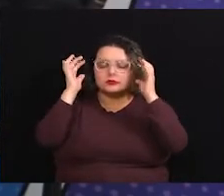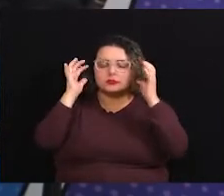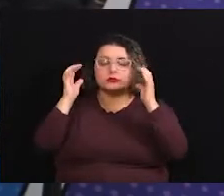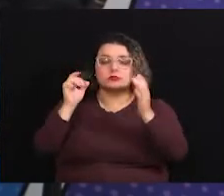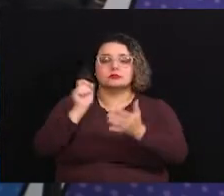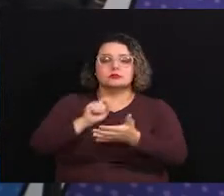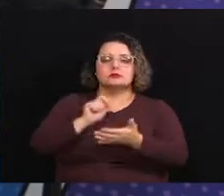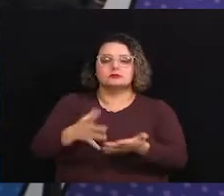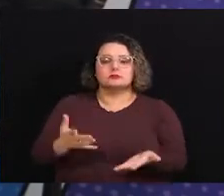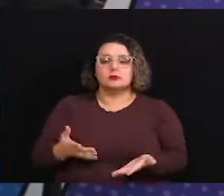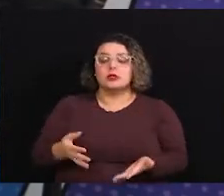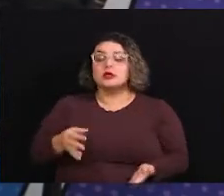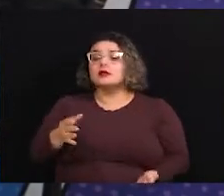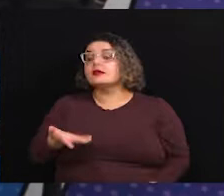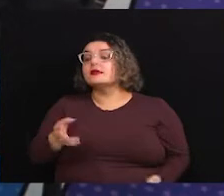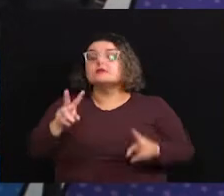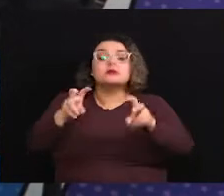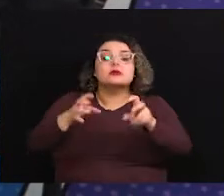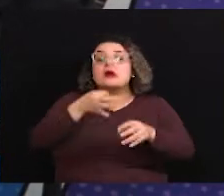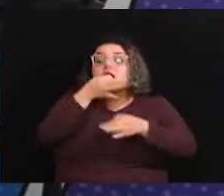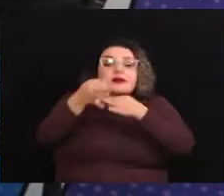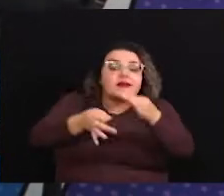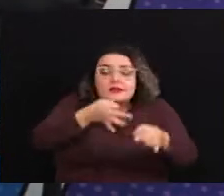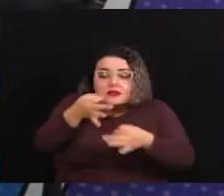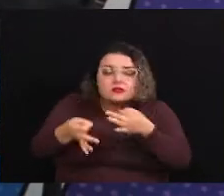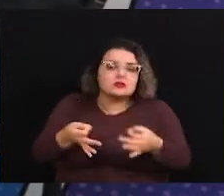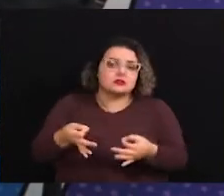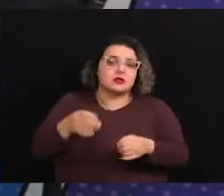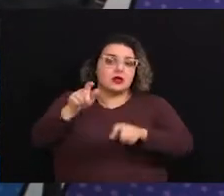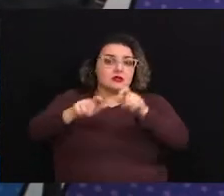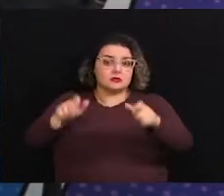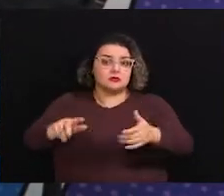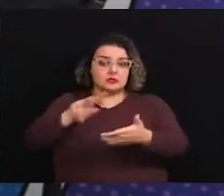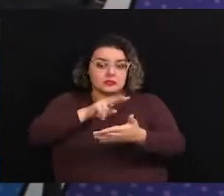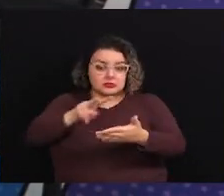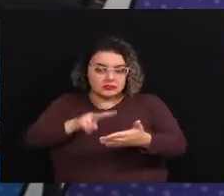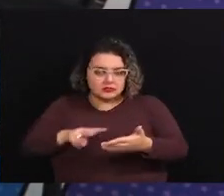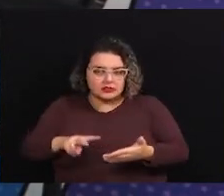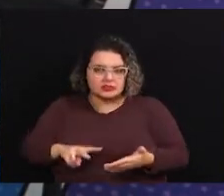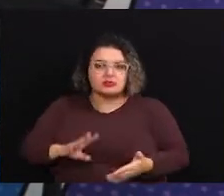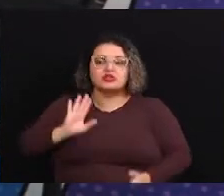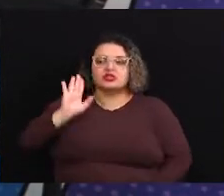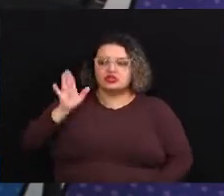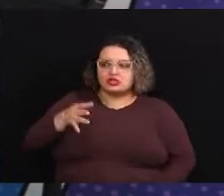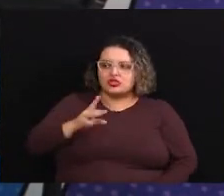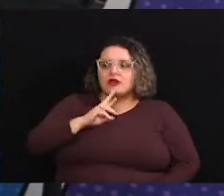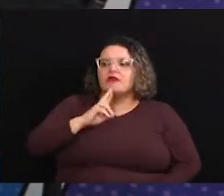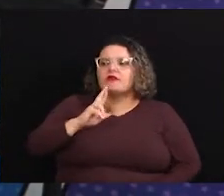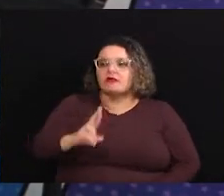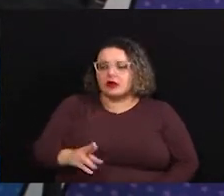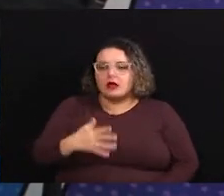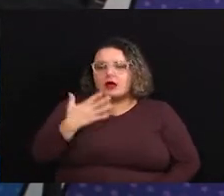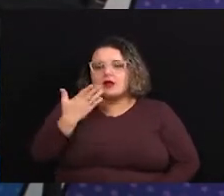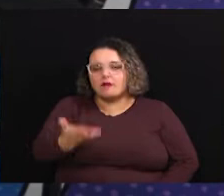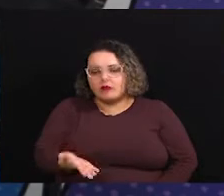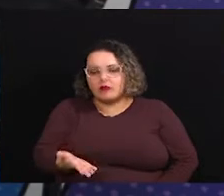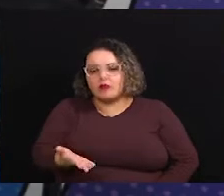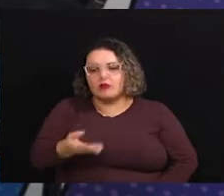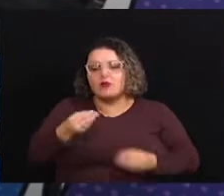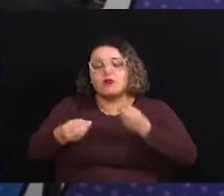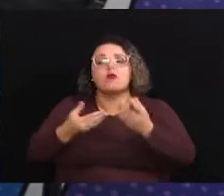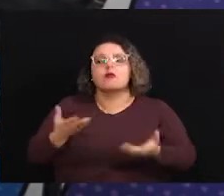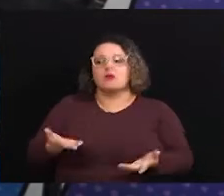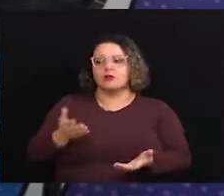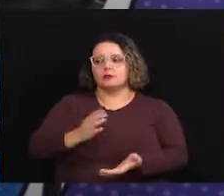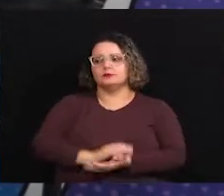escrevi. Críticas, né? Como é que tá aí, pessoal que já leu o livro, que já deu um retorno, deu um feedback,